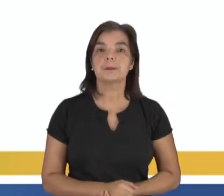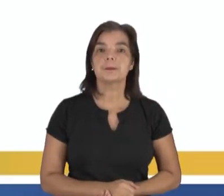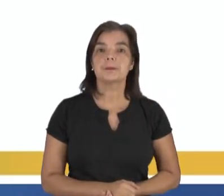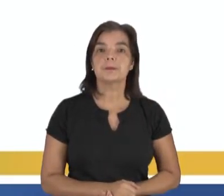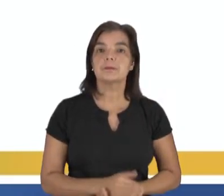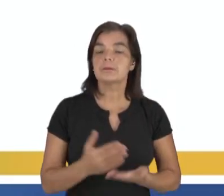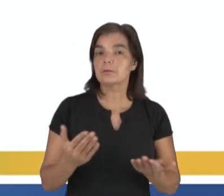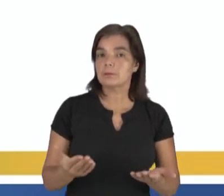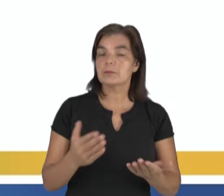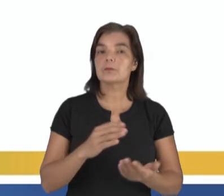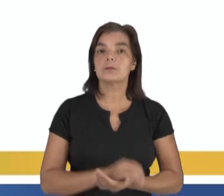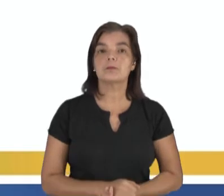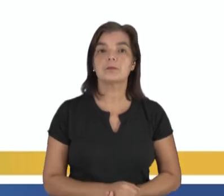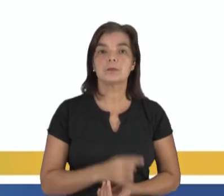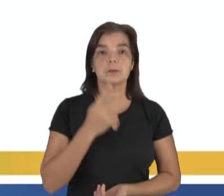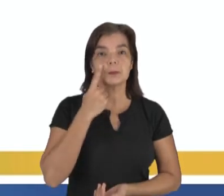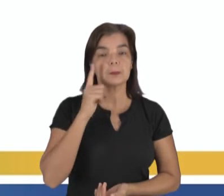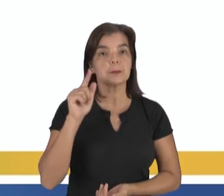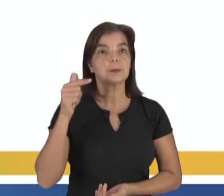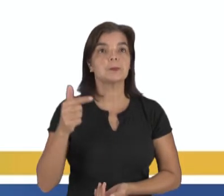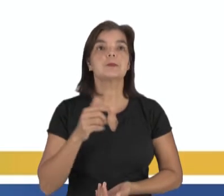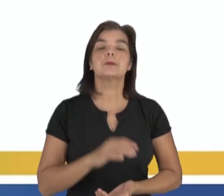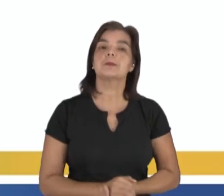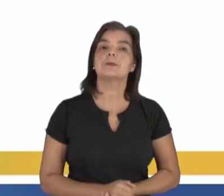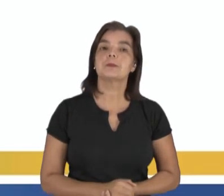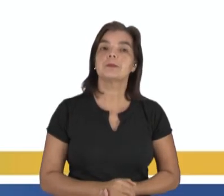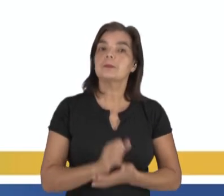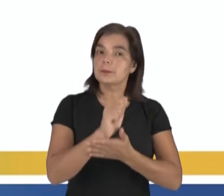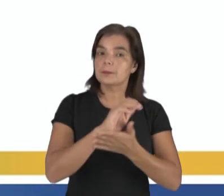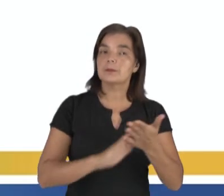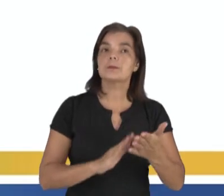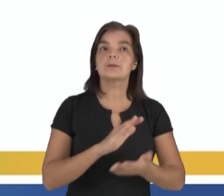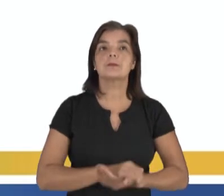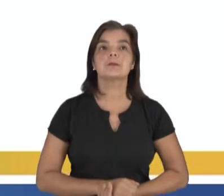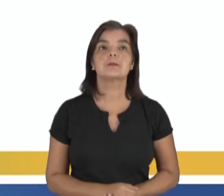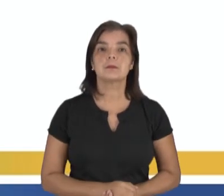pessoal? Então, vamos agora para o nosso exercitando.